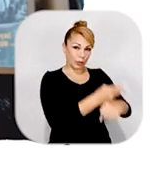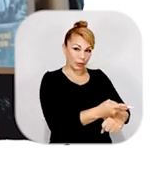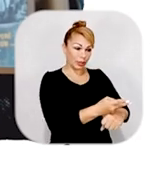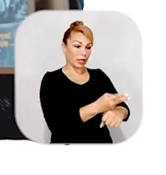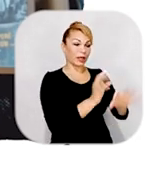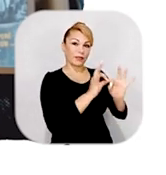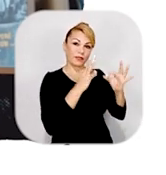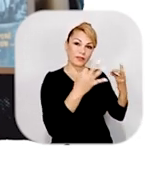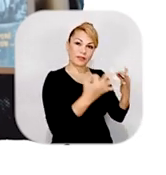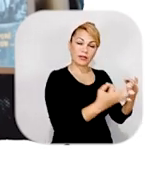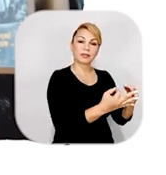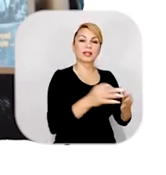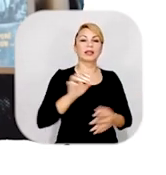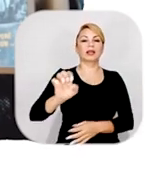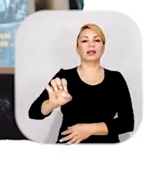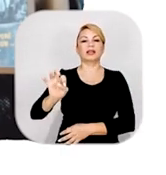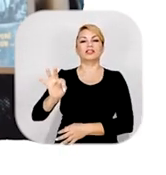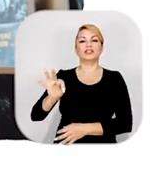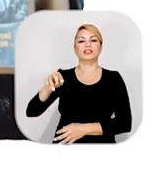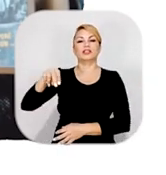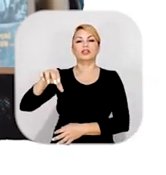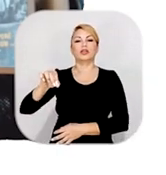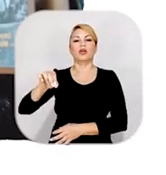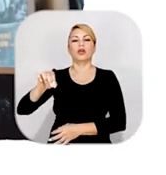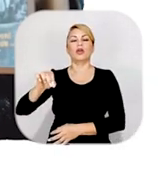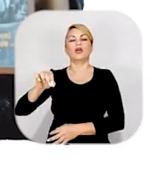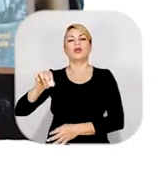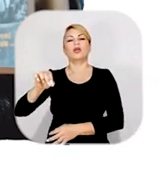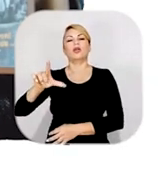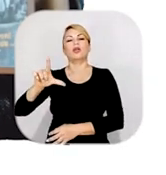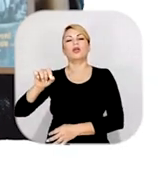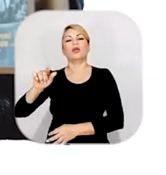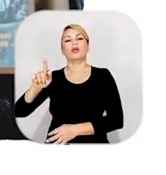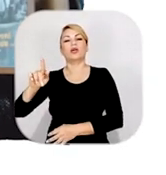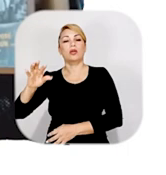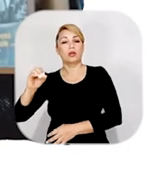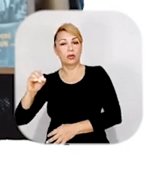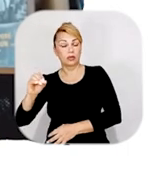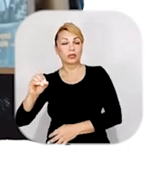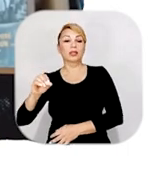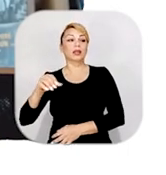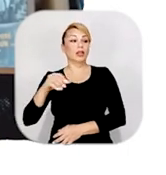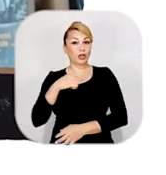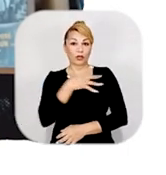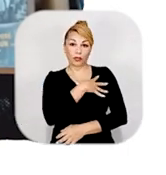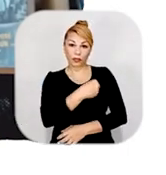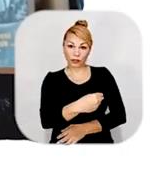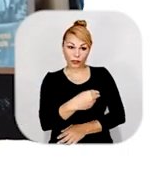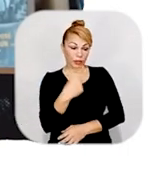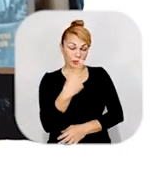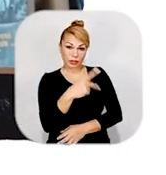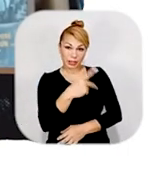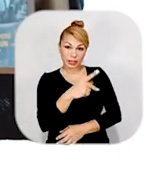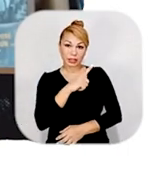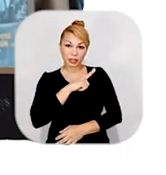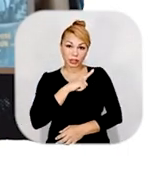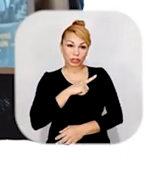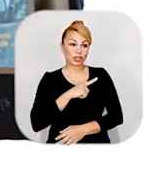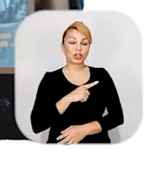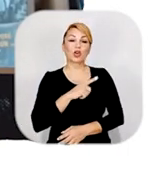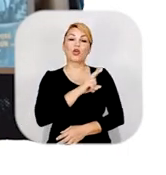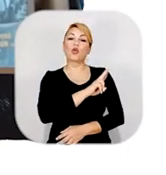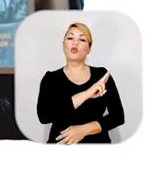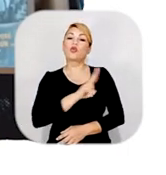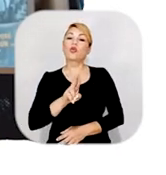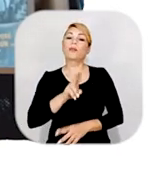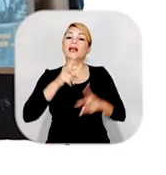Aí eu descobri que ele era suíço e o filho dele tinha o mesmo nome, por sorte, e eles moravam em Zurique. Então, eu